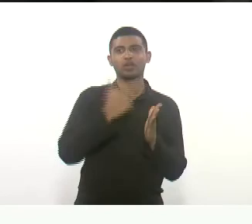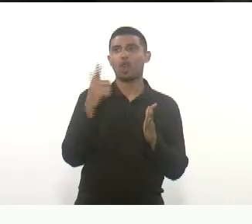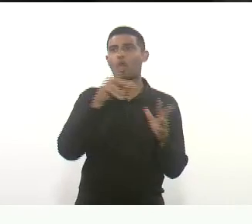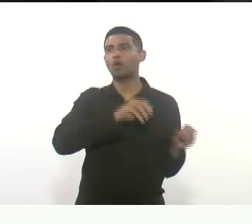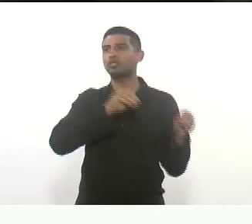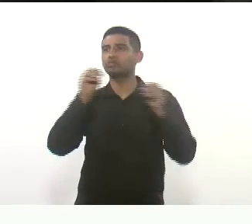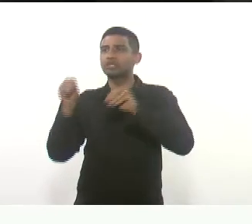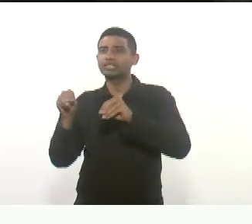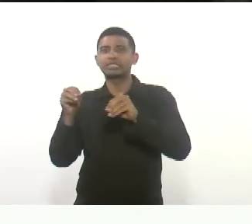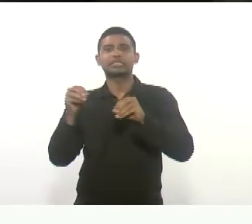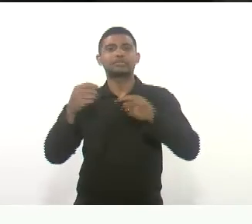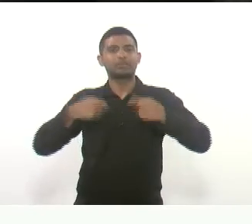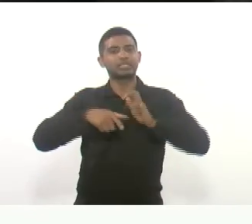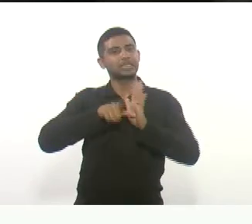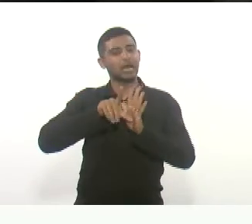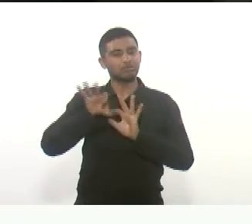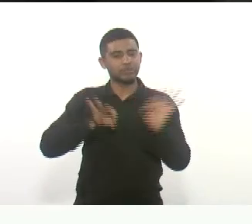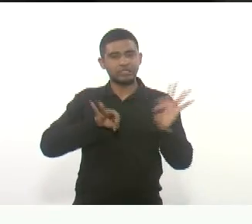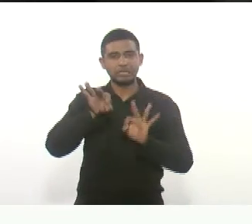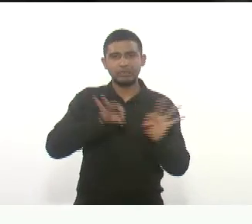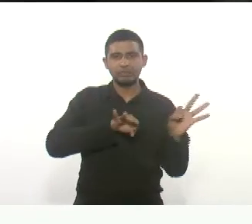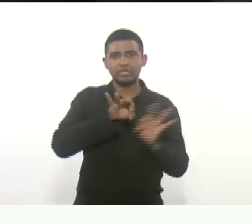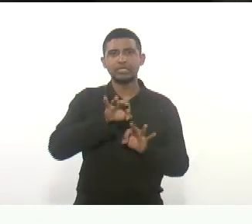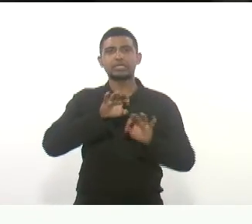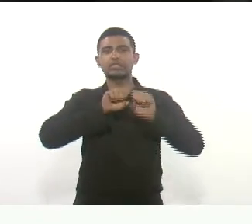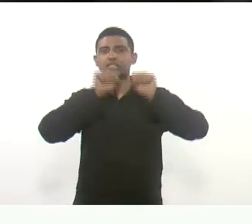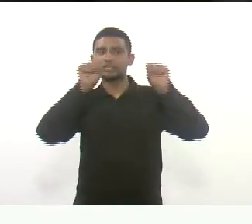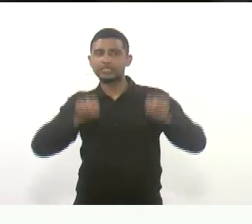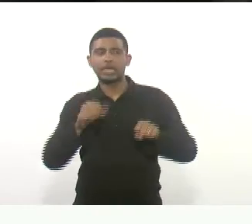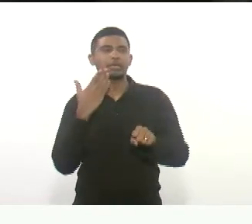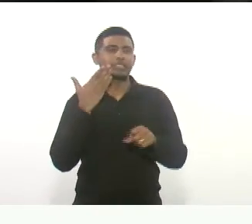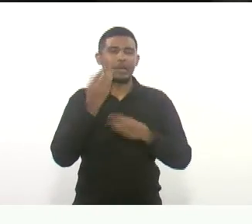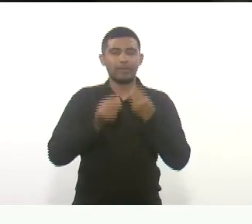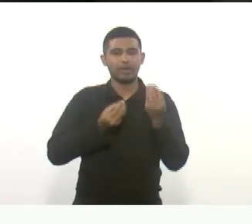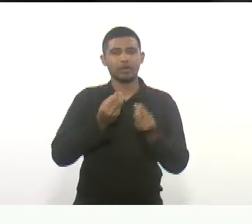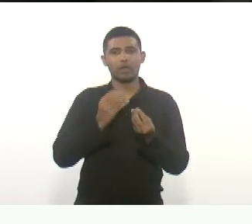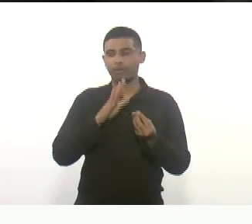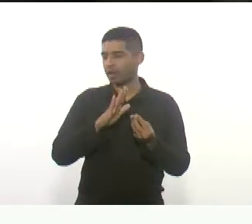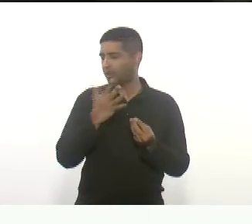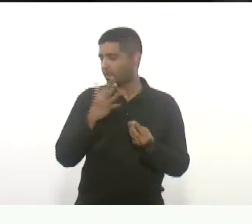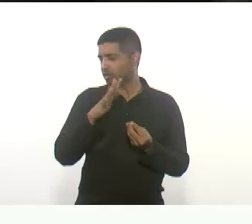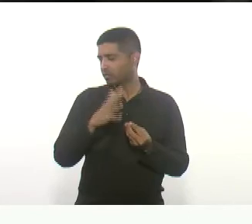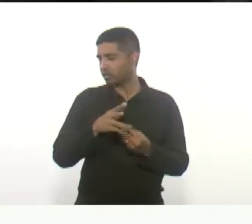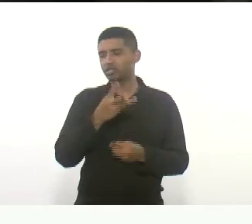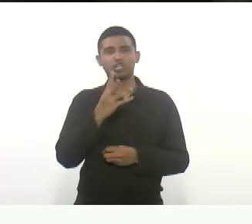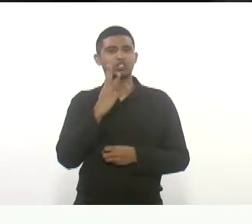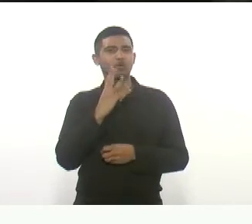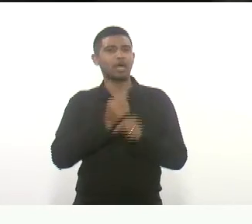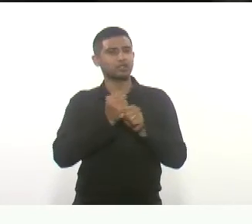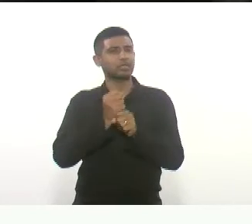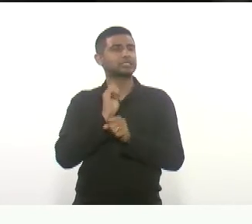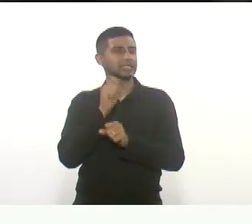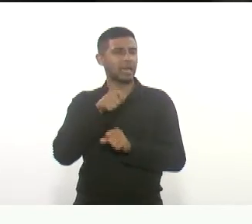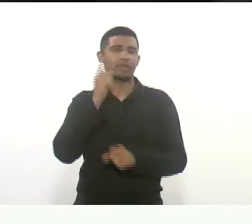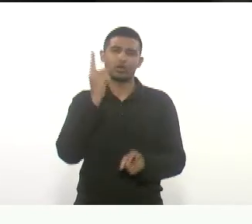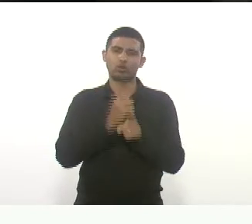tem que ter todo um planejamento de rede para conseguir executar isso. Mas 3, 4 anos eu diria que você já consegue encontrar um